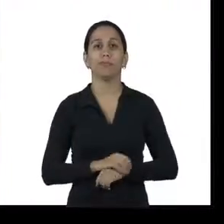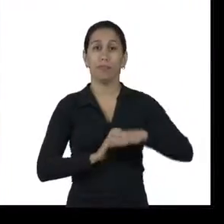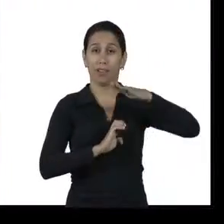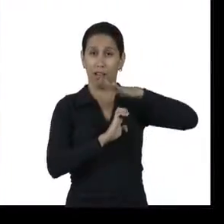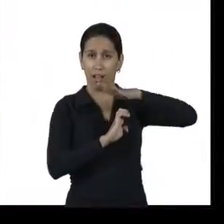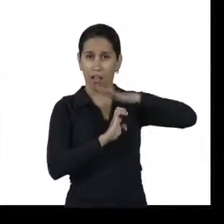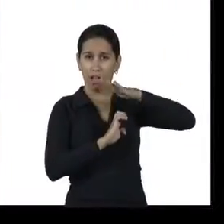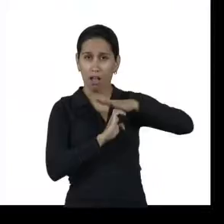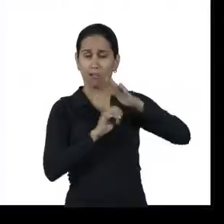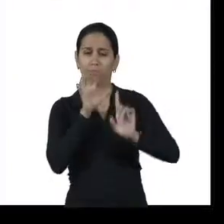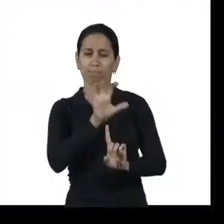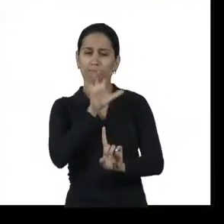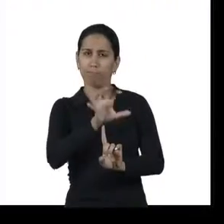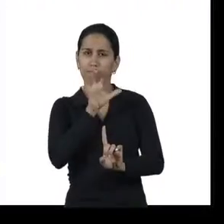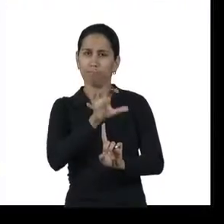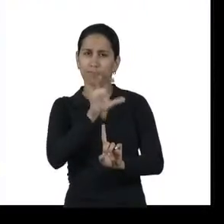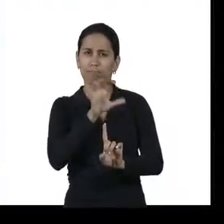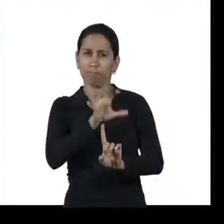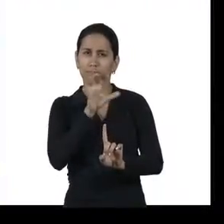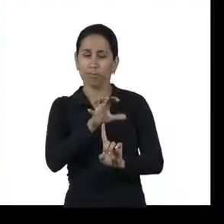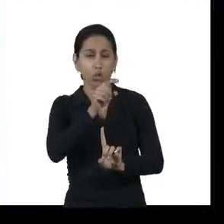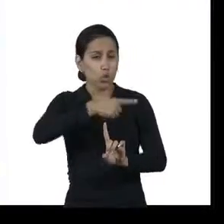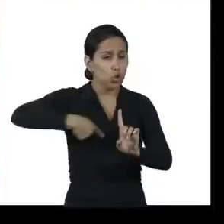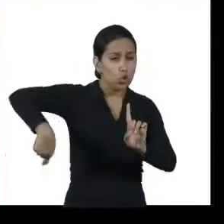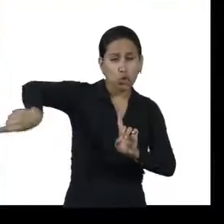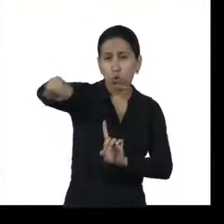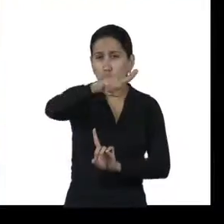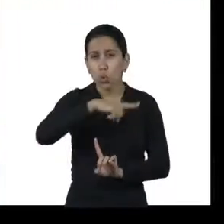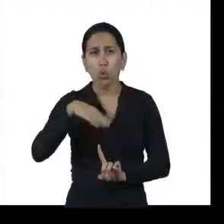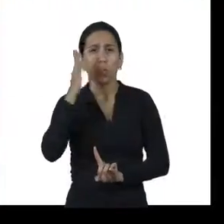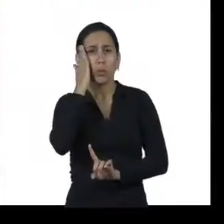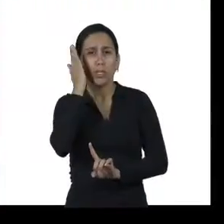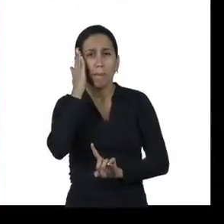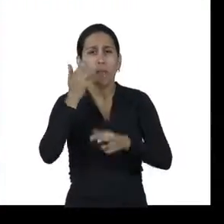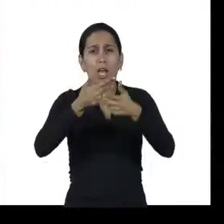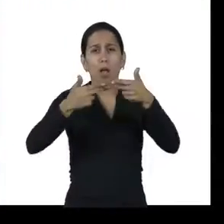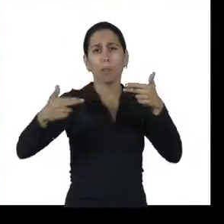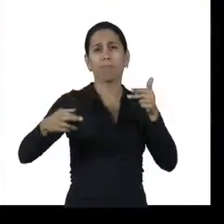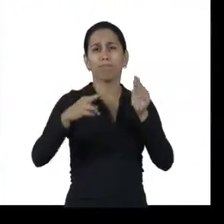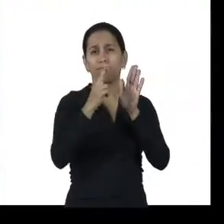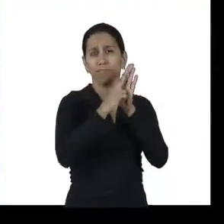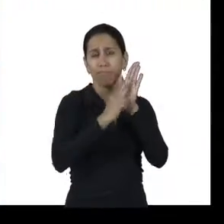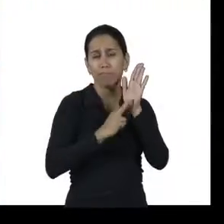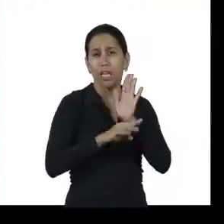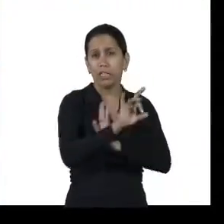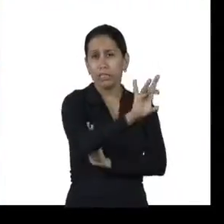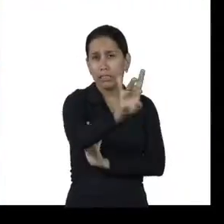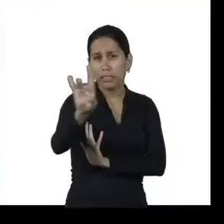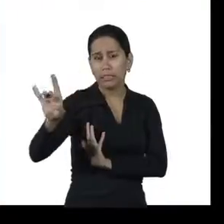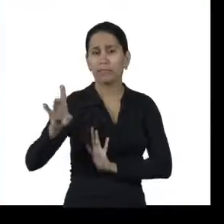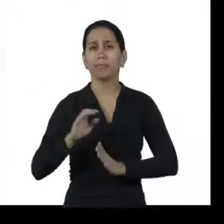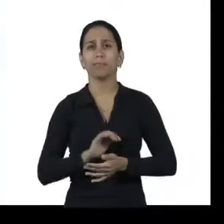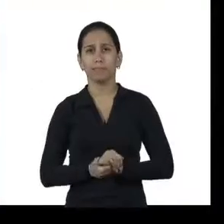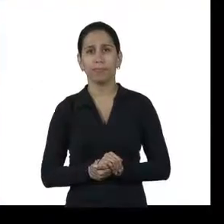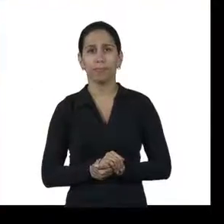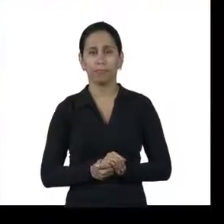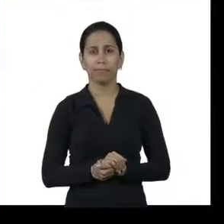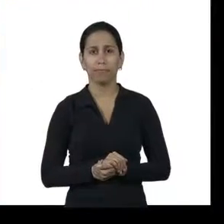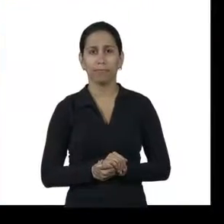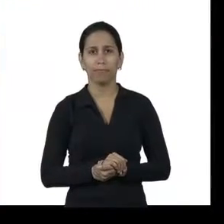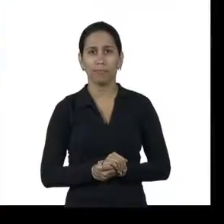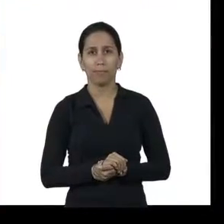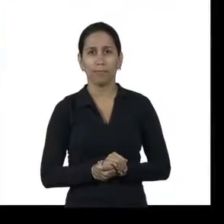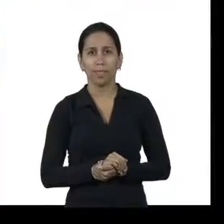prevenção e as boas práticas parte da rotina de trabalho. Alguns exemplos são os programas Diálogos Diários de Segurança